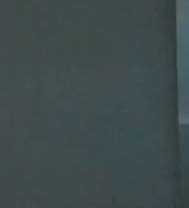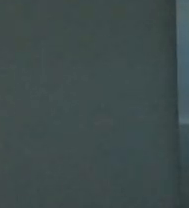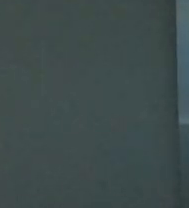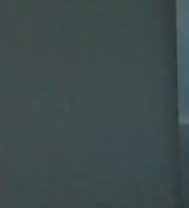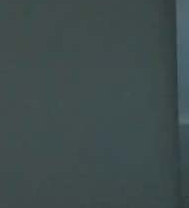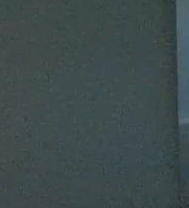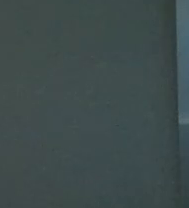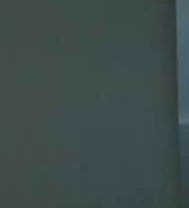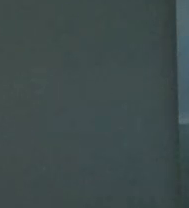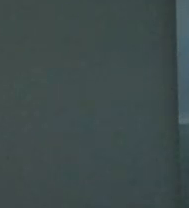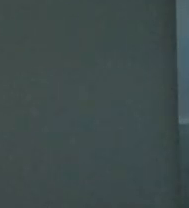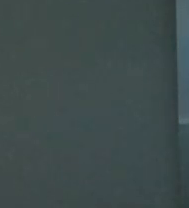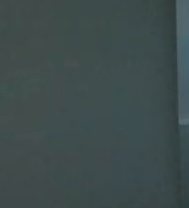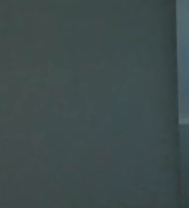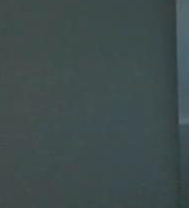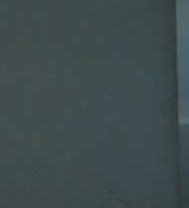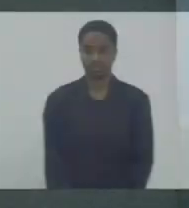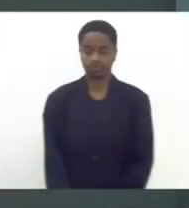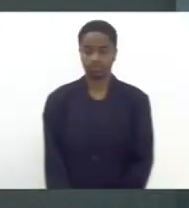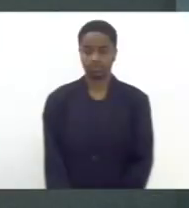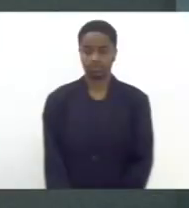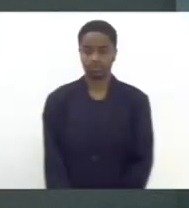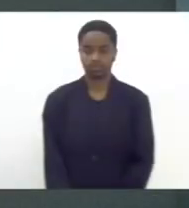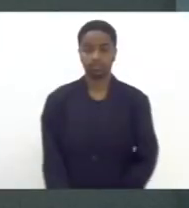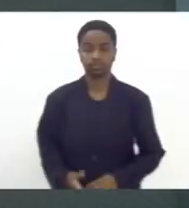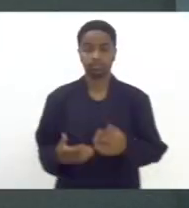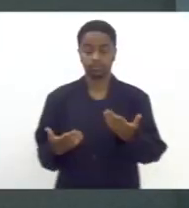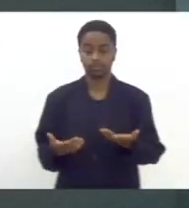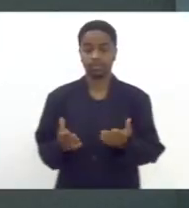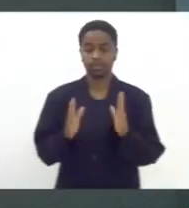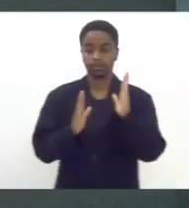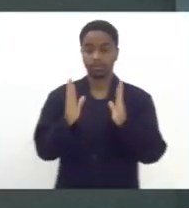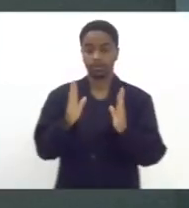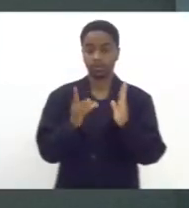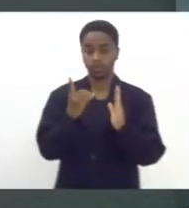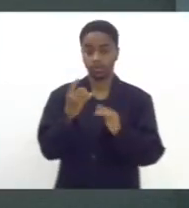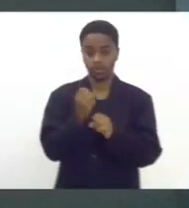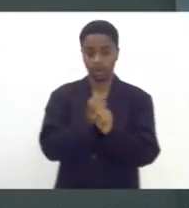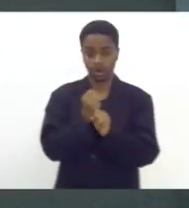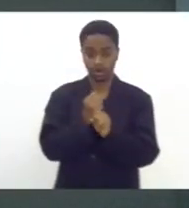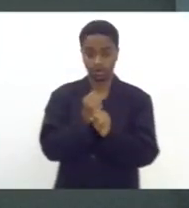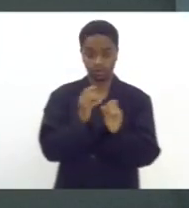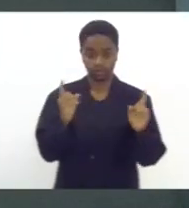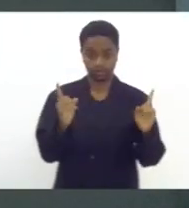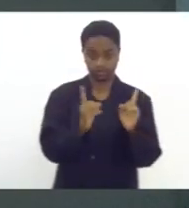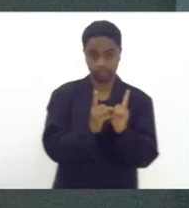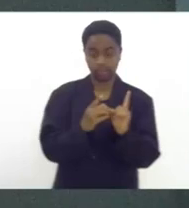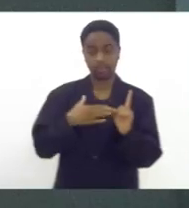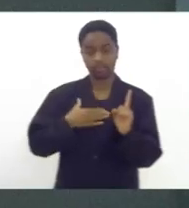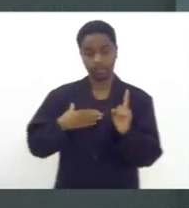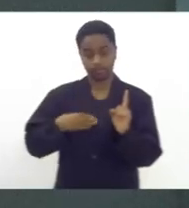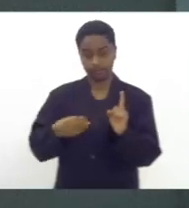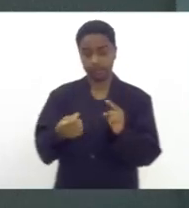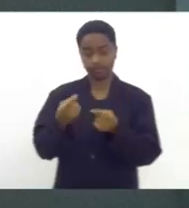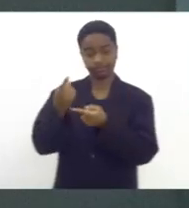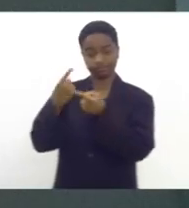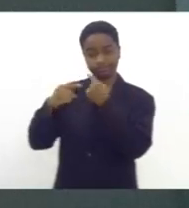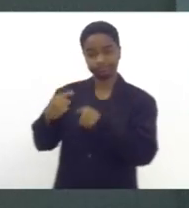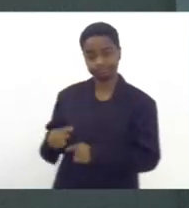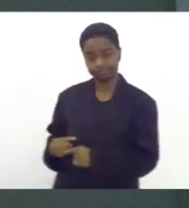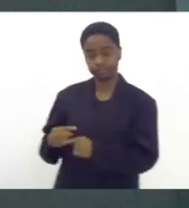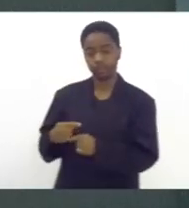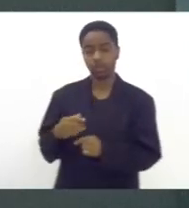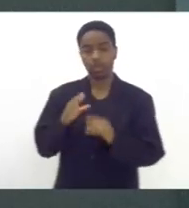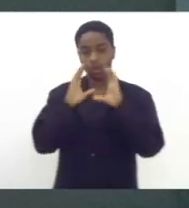perfeit como isso em menos de um ano a minha filha regrediu regrediu no